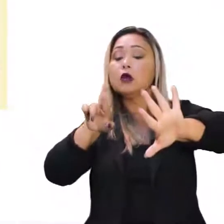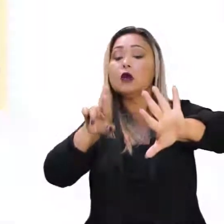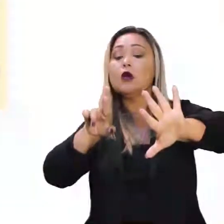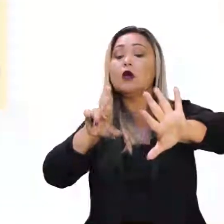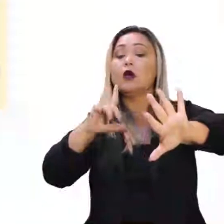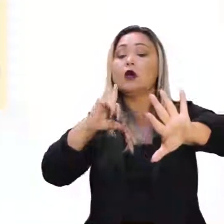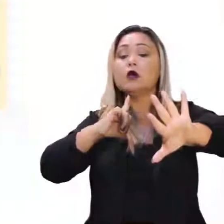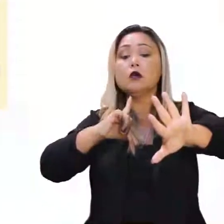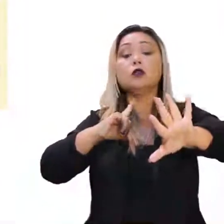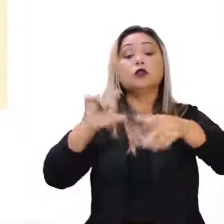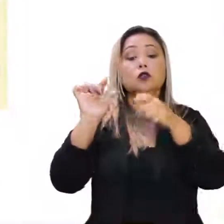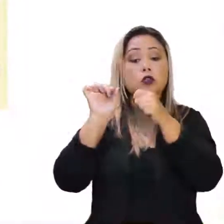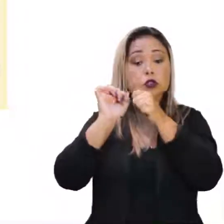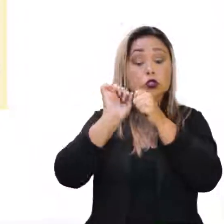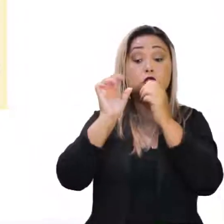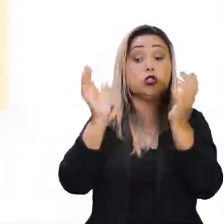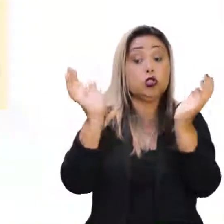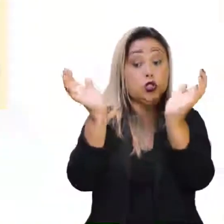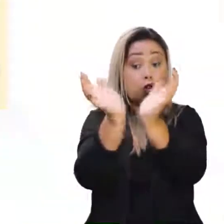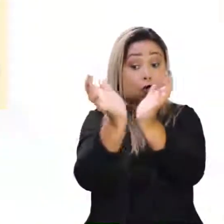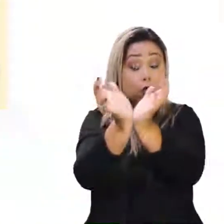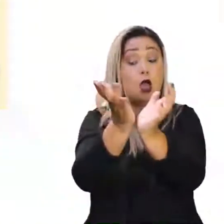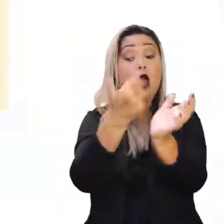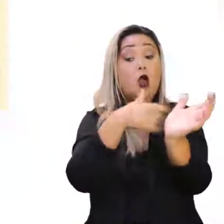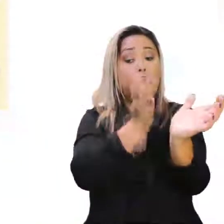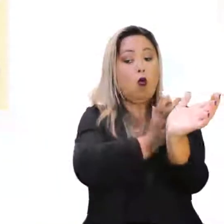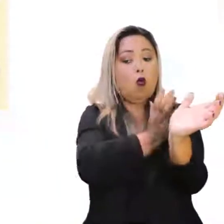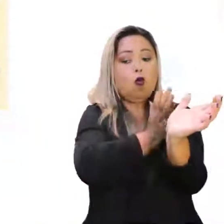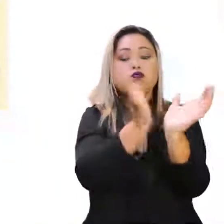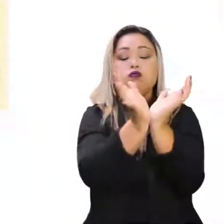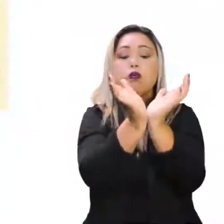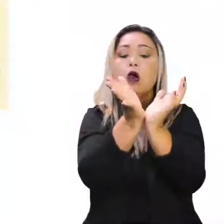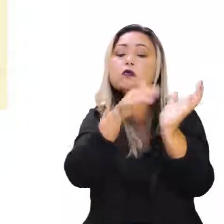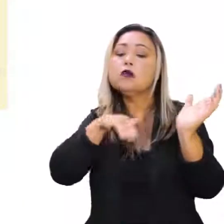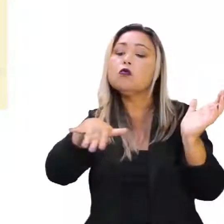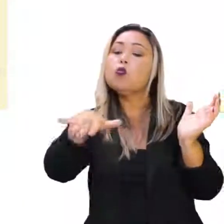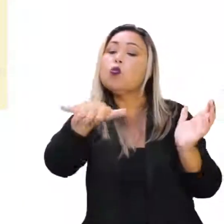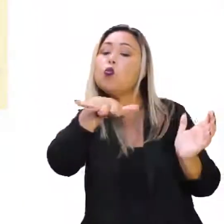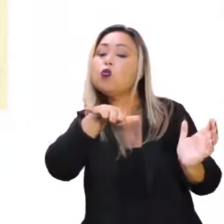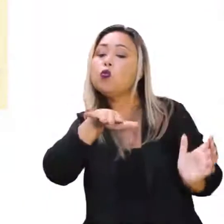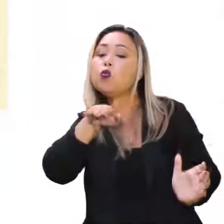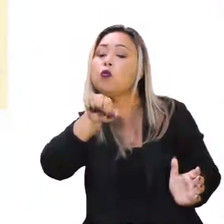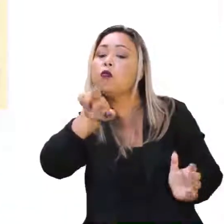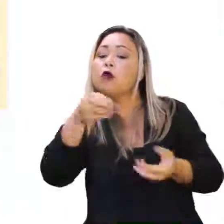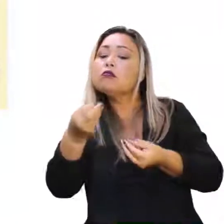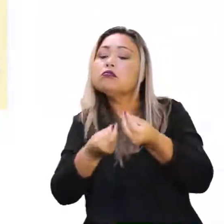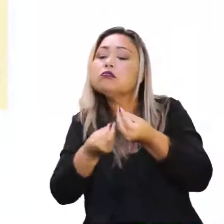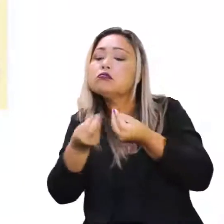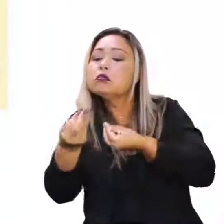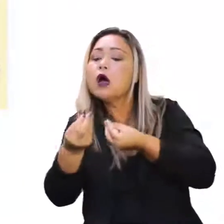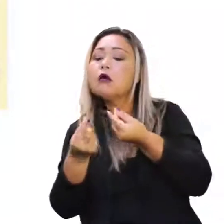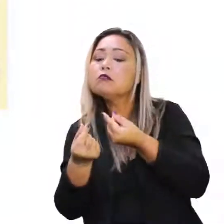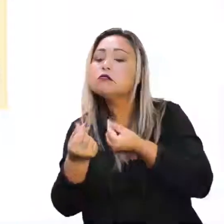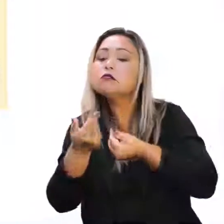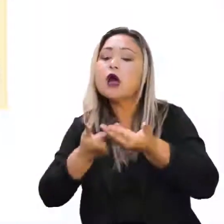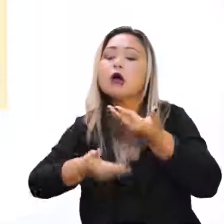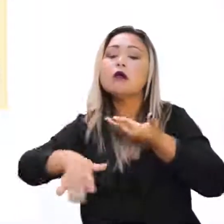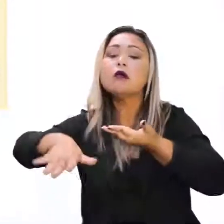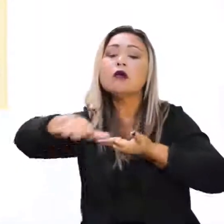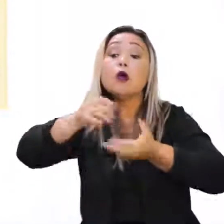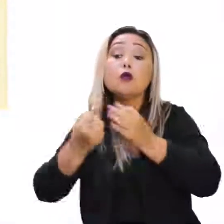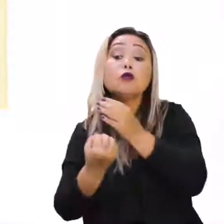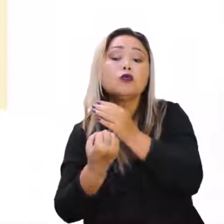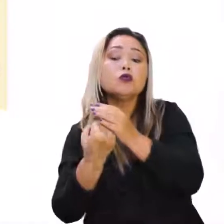a aristocracia e a burguesia, que era um outro tipo de poder que estava se insurgindo naquele meio lá.